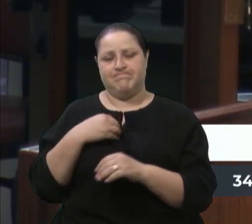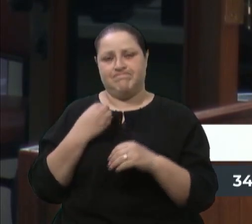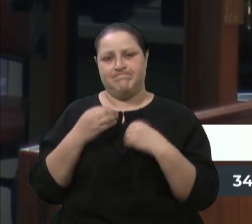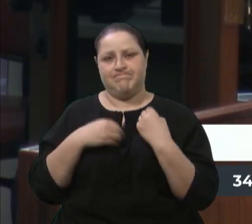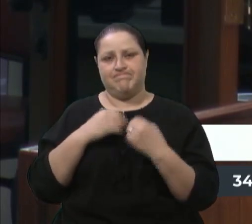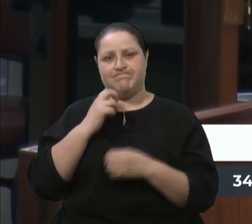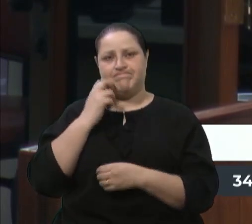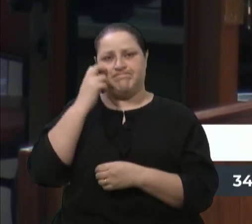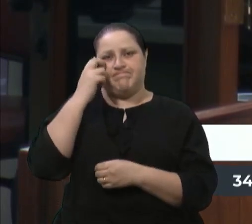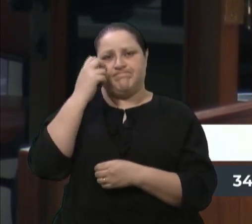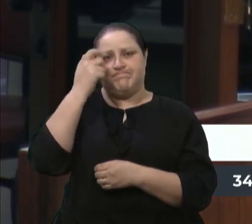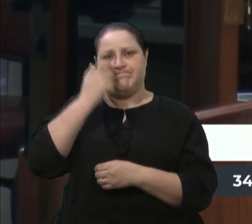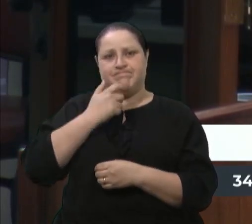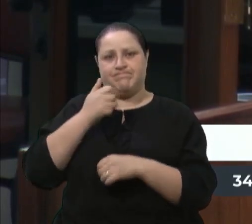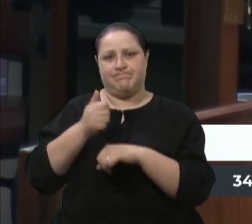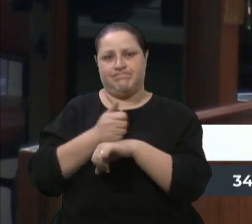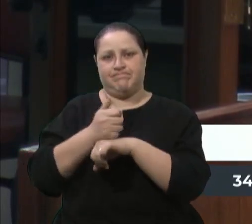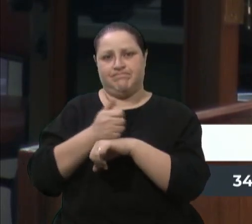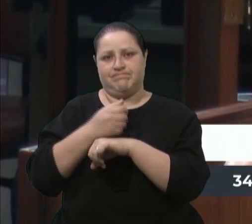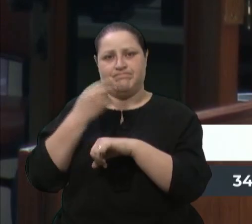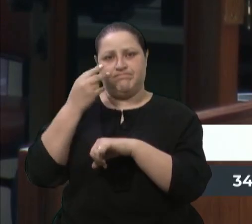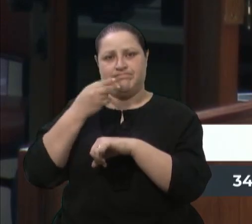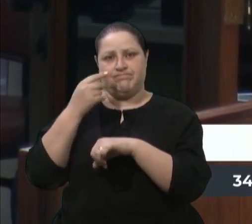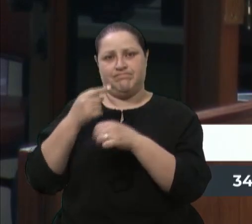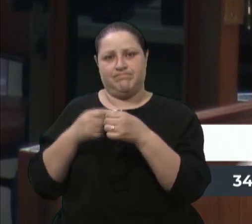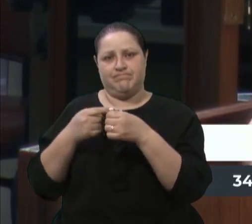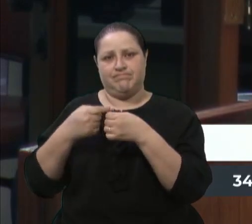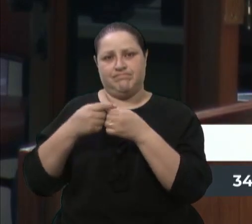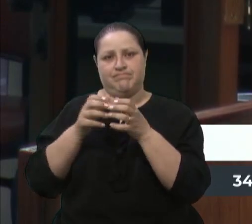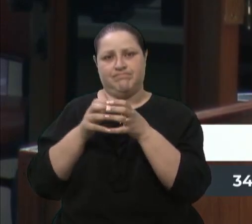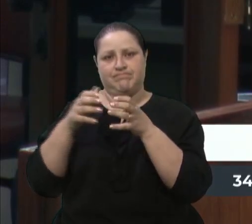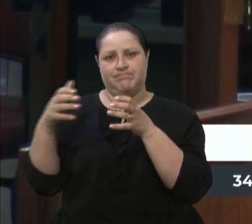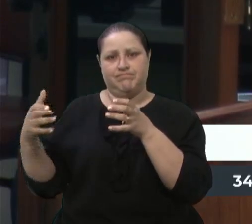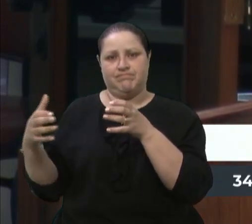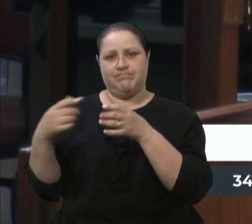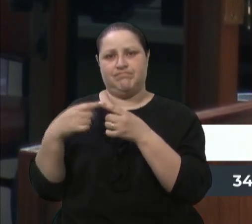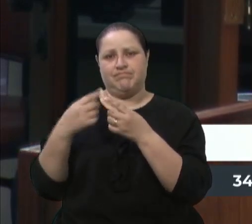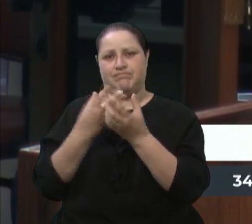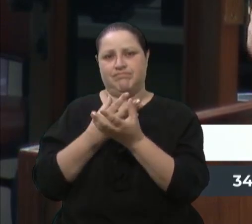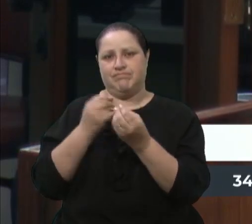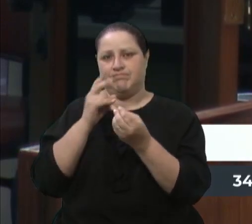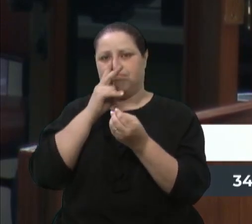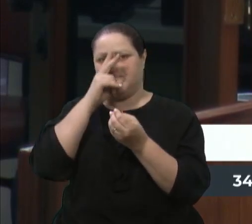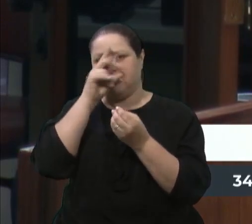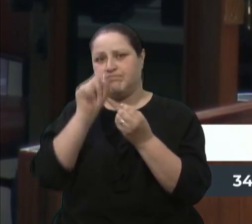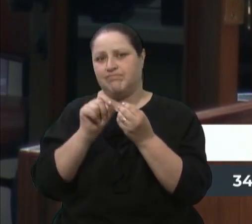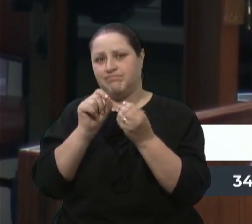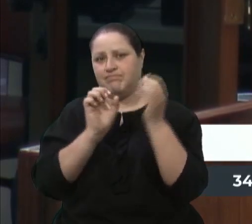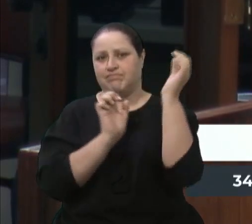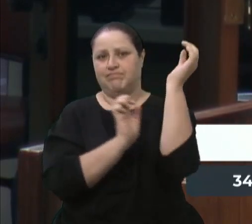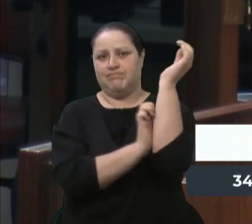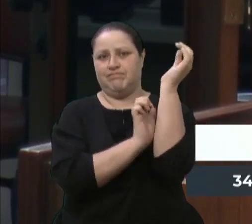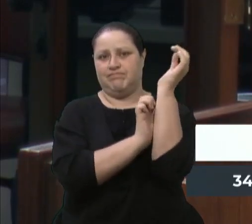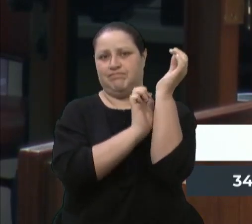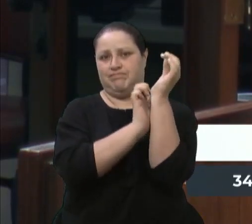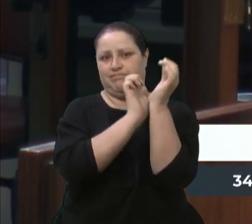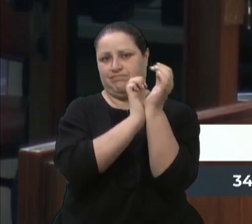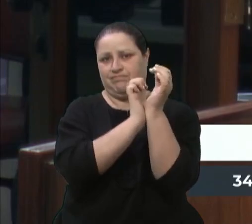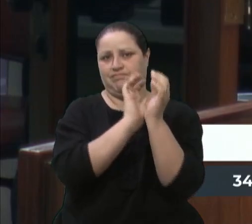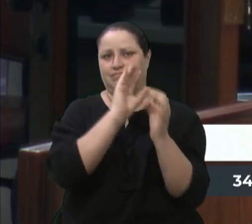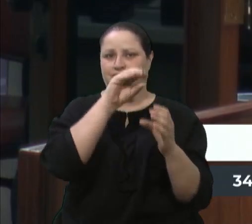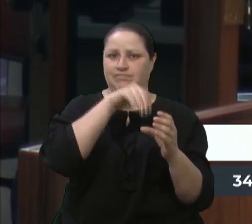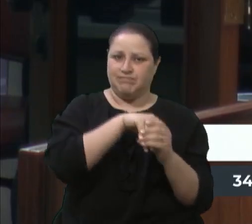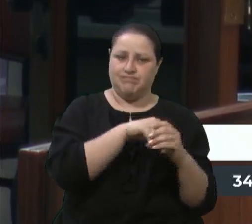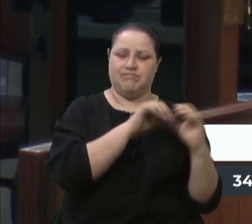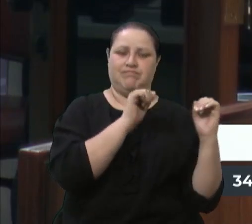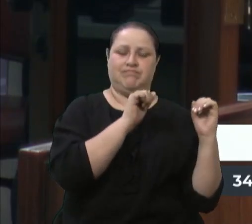Velocino, de ser vereador de uma cidade tão grande, pela questão da burocracia, vereador Fantinel, de que existe dentro dos